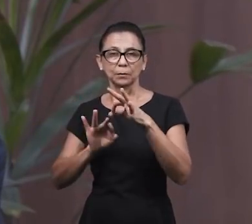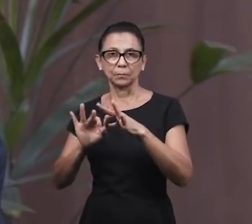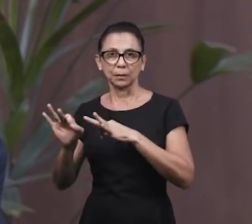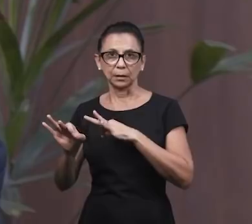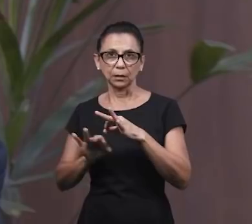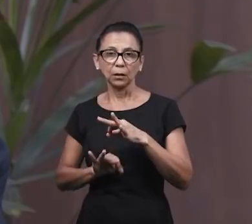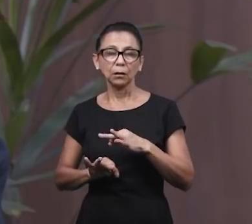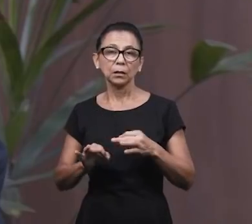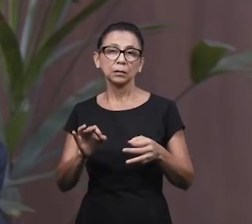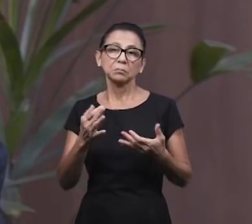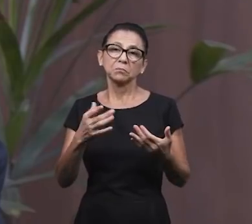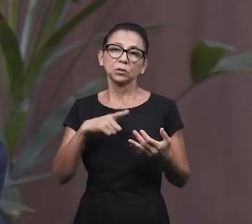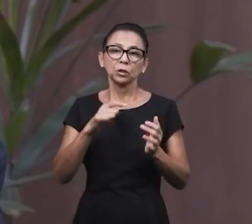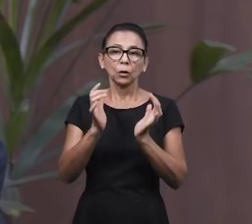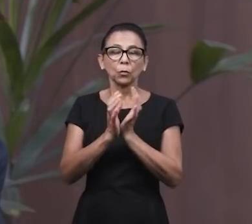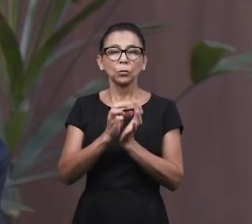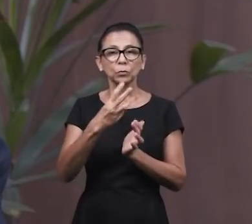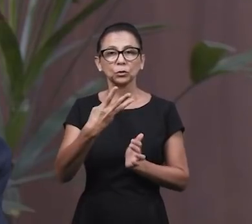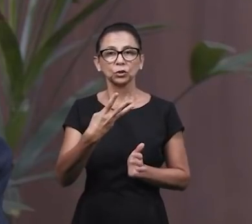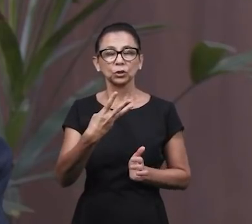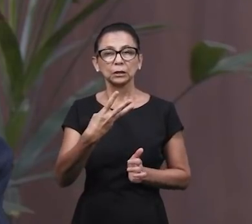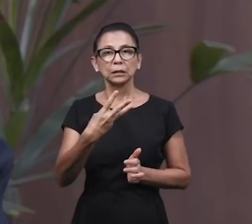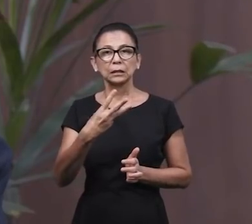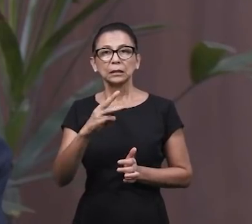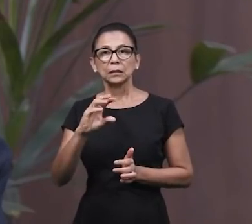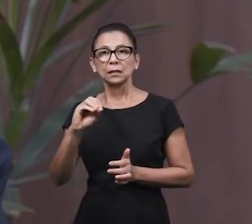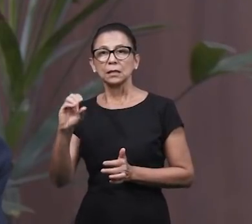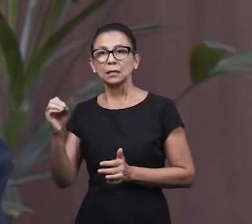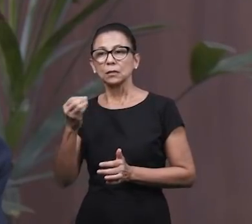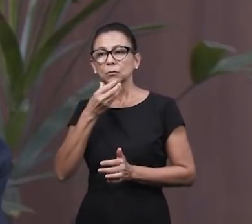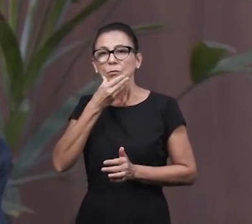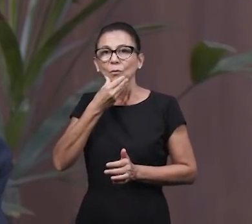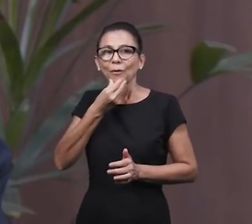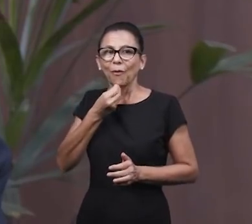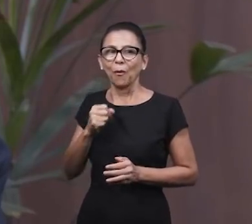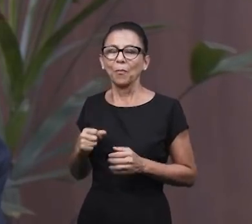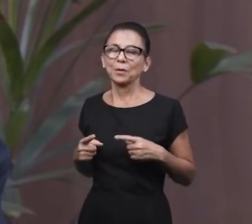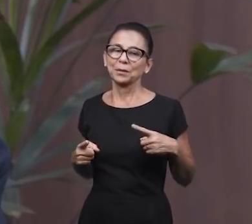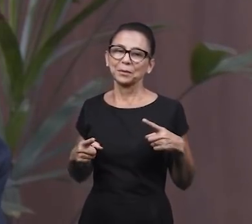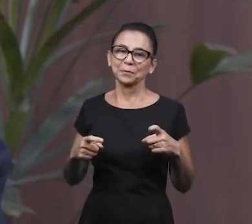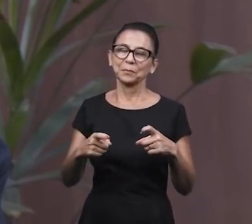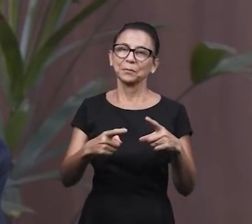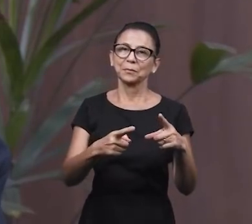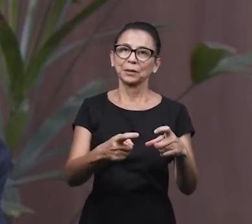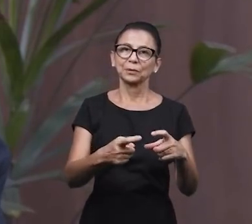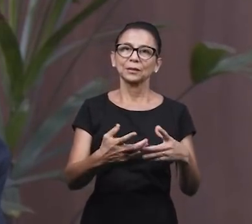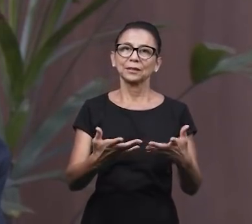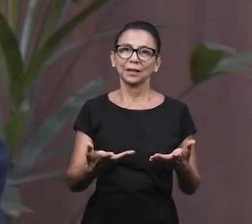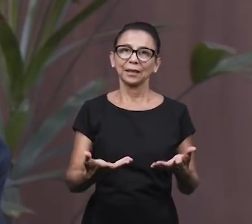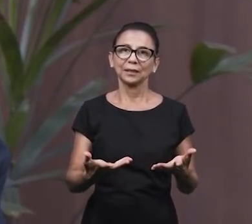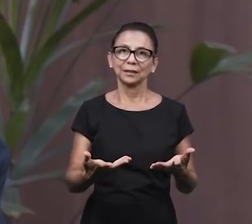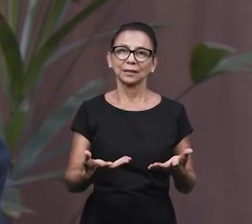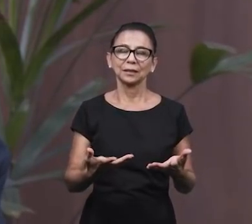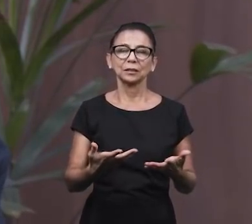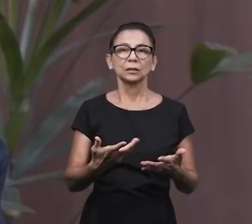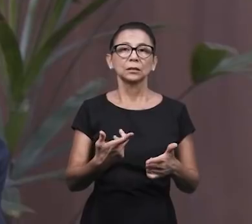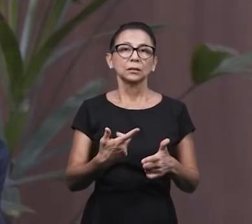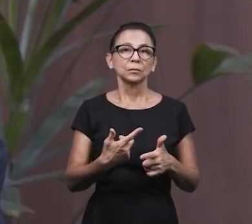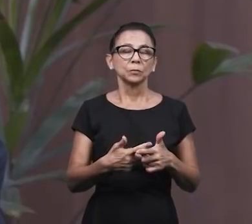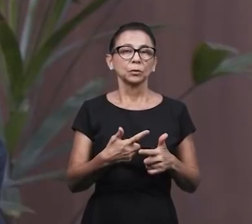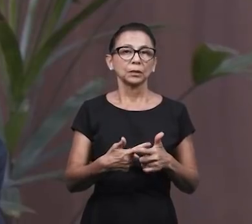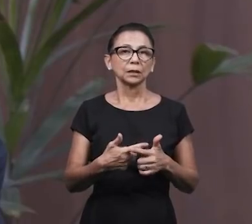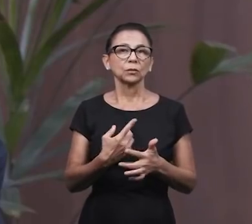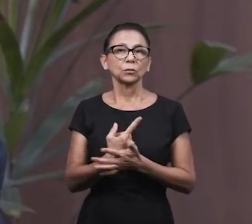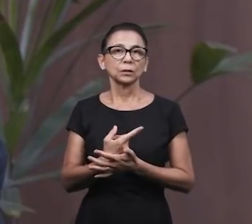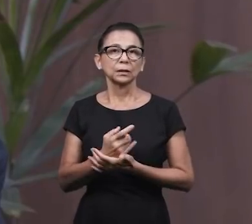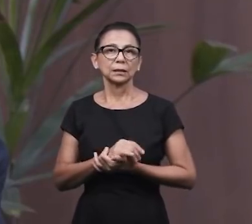da vitória com 300 homens foi exatamente aquilo que ele ouviu de um dos seus subordinados ali contando